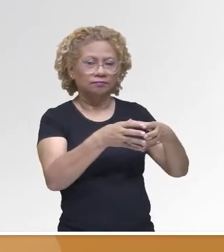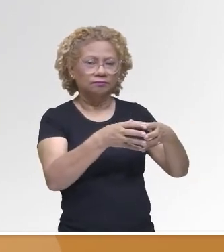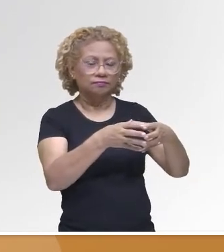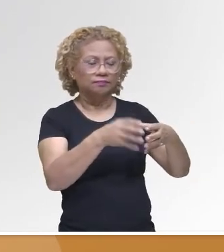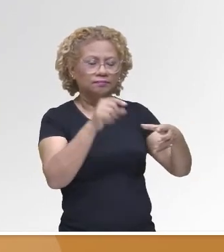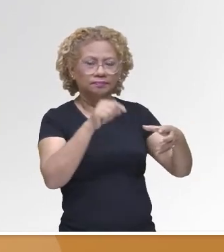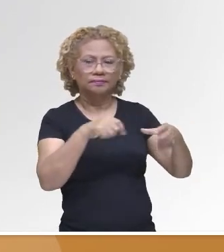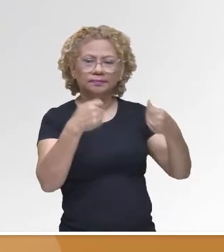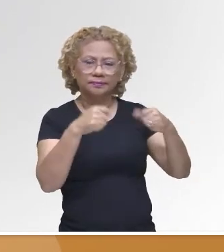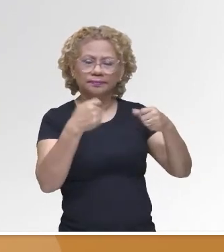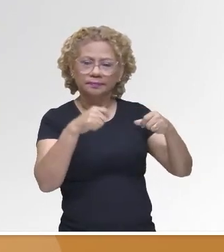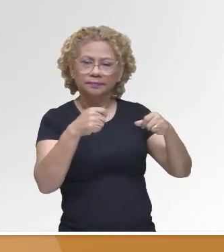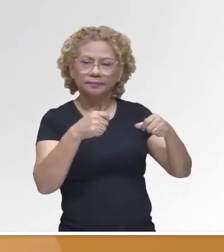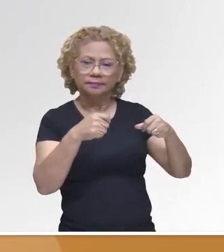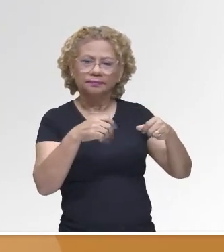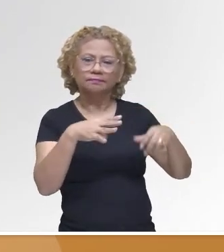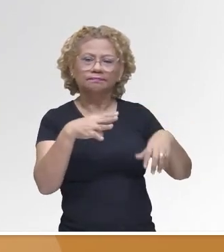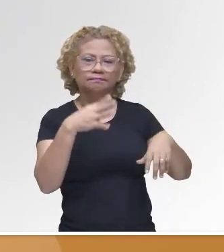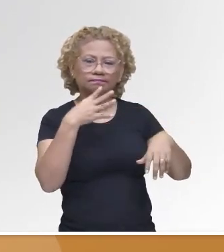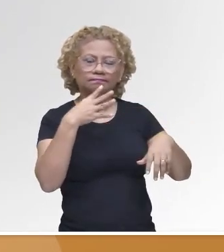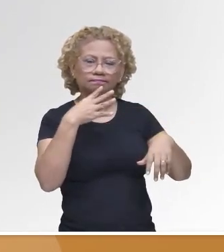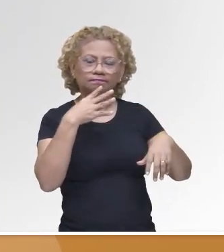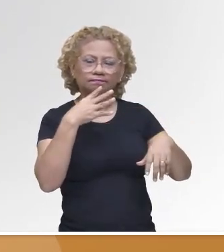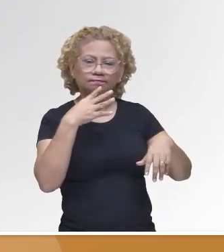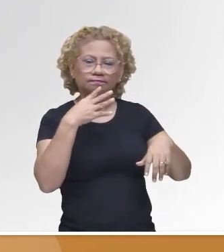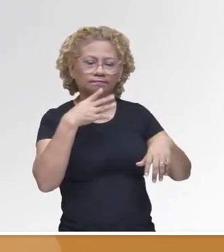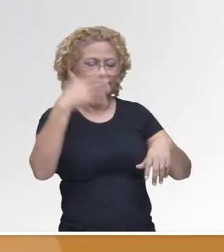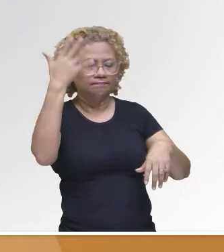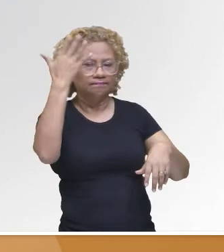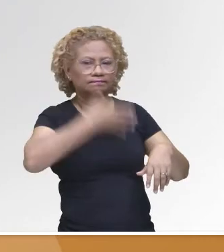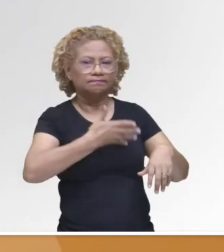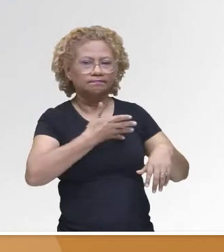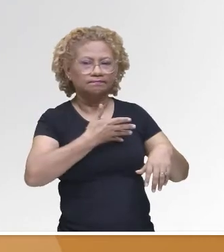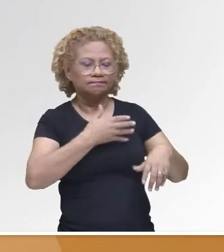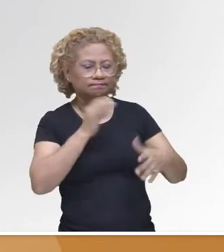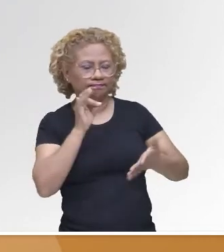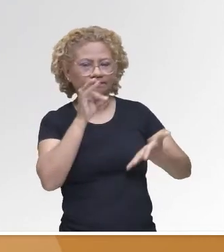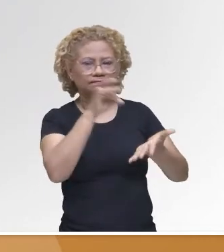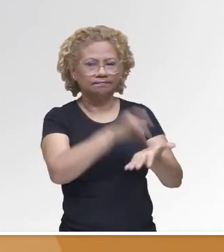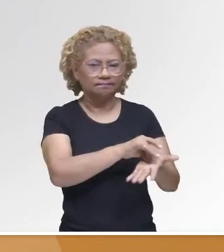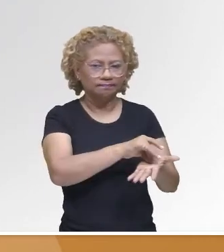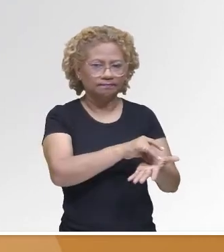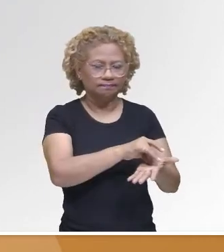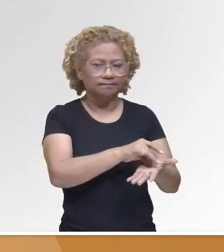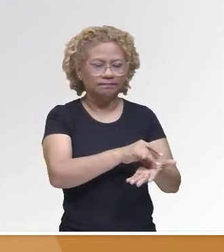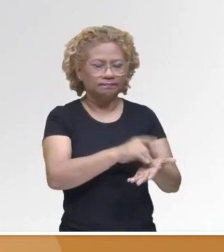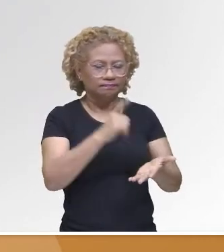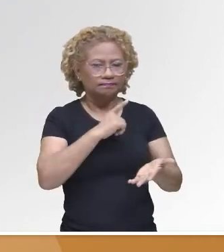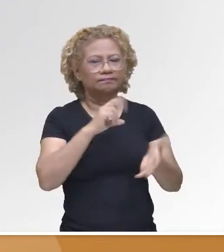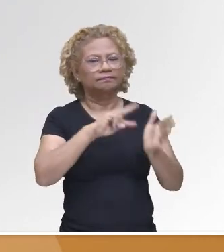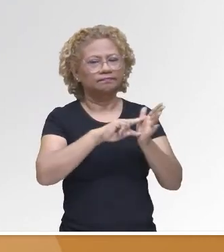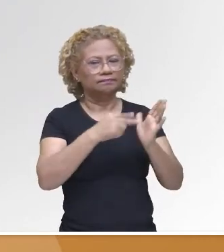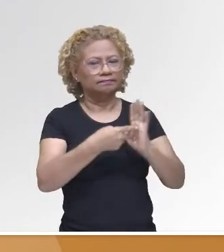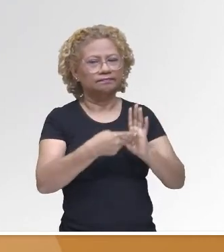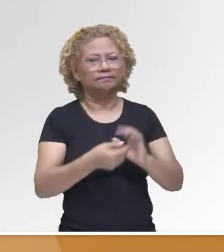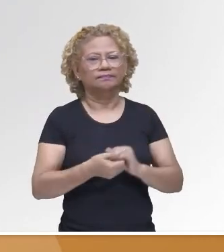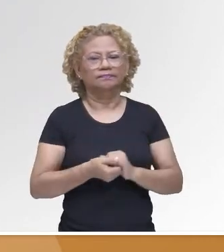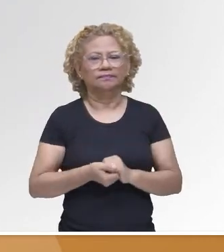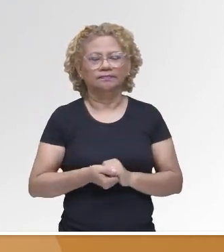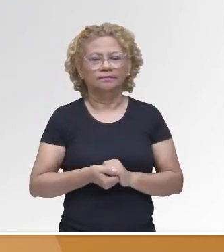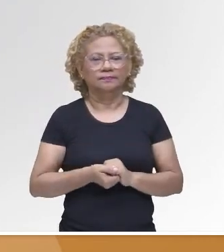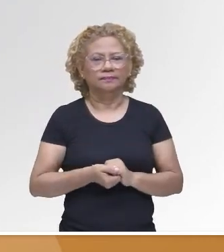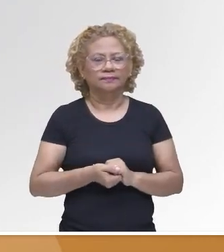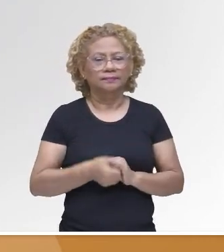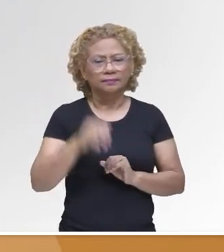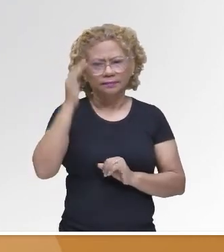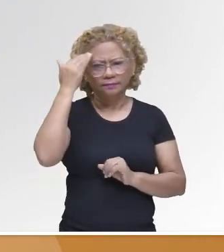científico, né? Tem que ser comprovado, mas tem as suas representações. E a